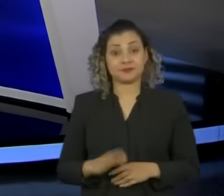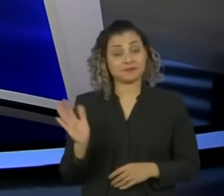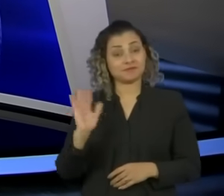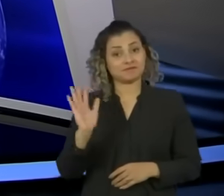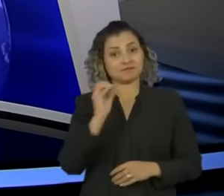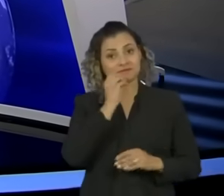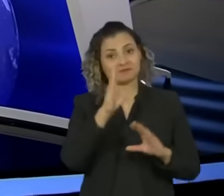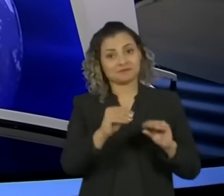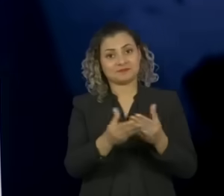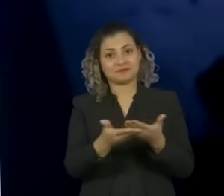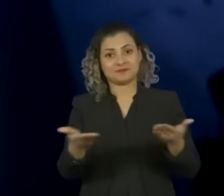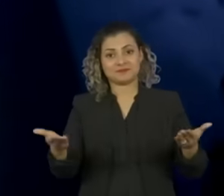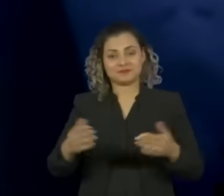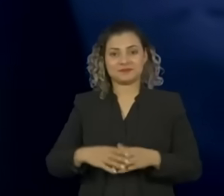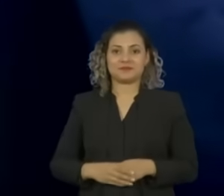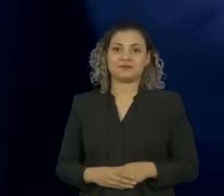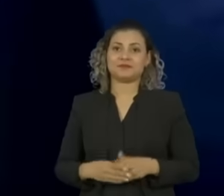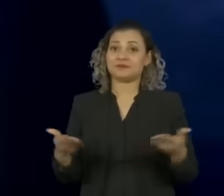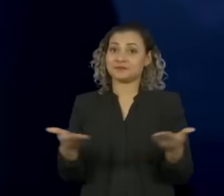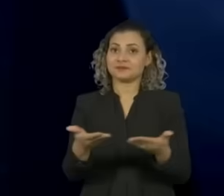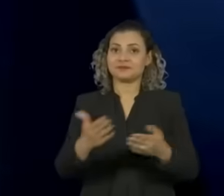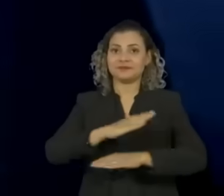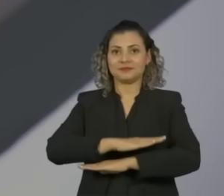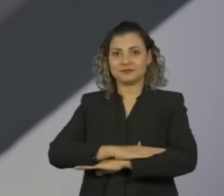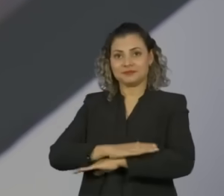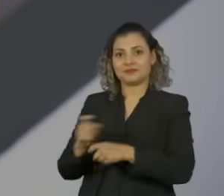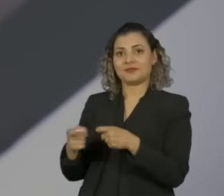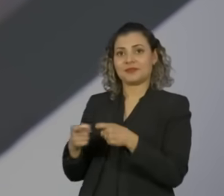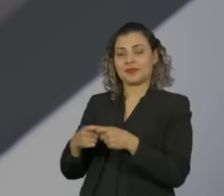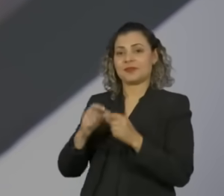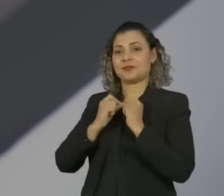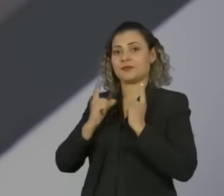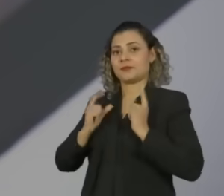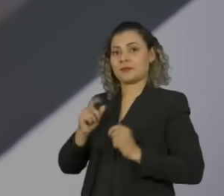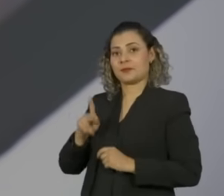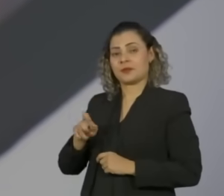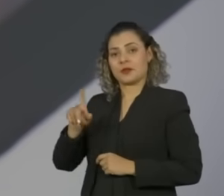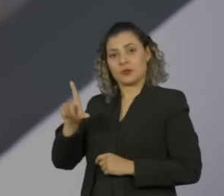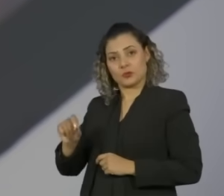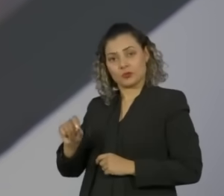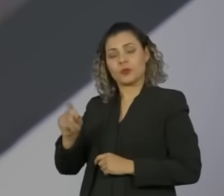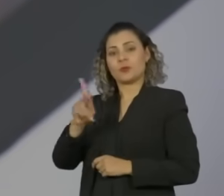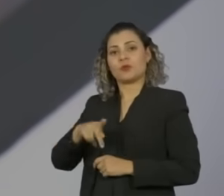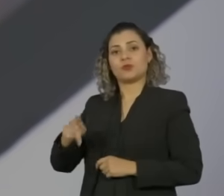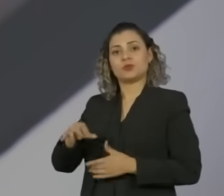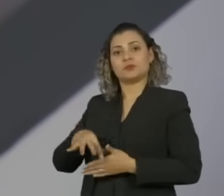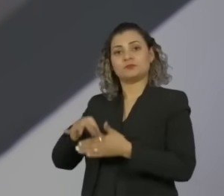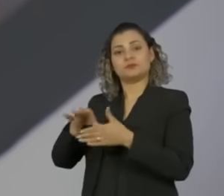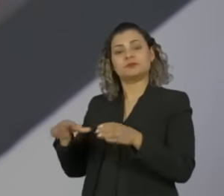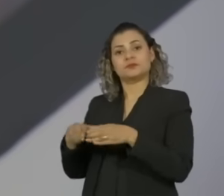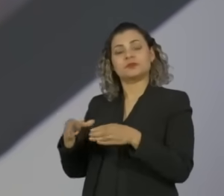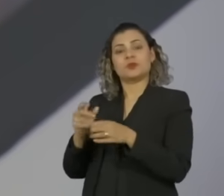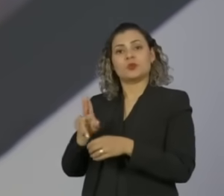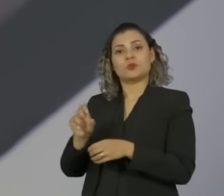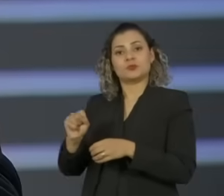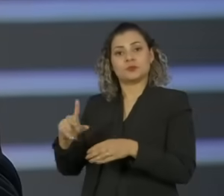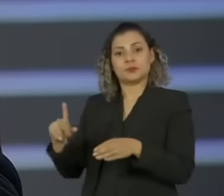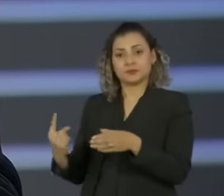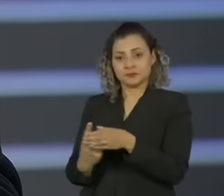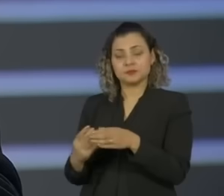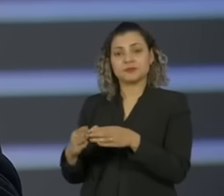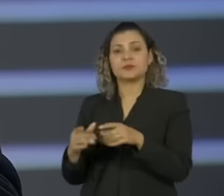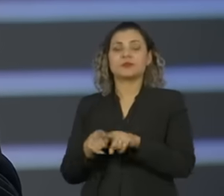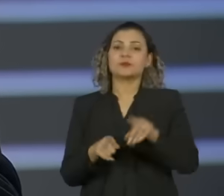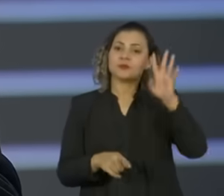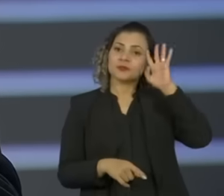Olá, boa noite. Hoje na bancada temos o médico Paulo Saldiva, professor titular da Faculdade de Medicina da USP, e o